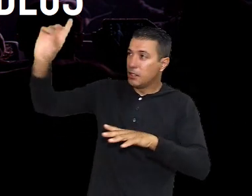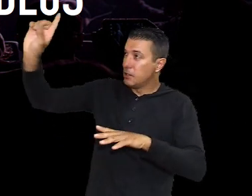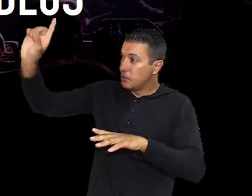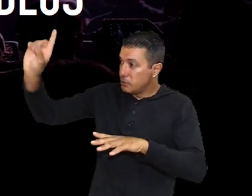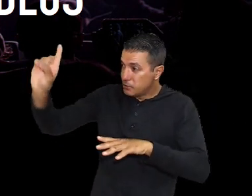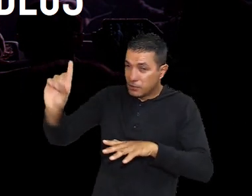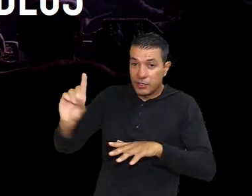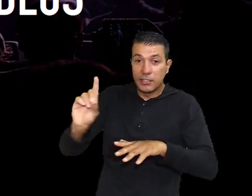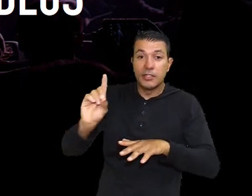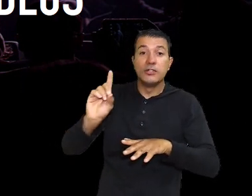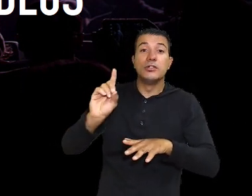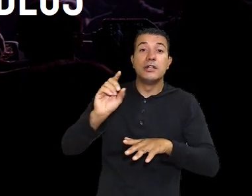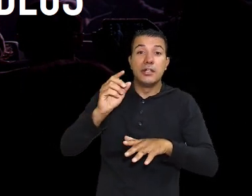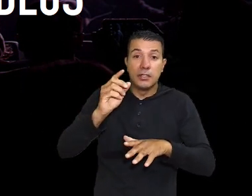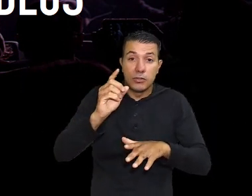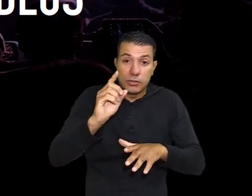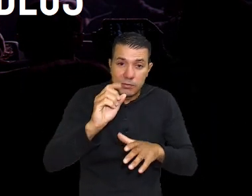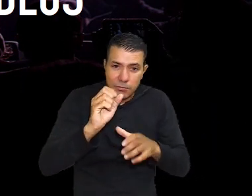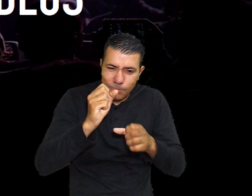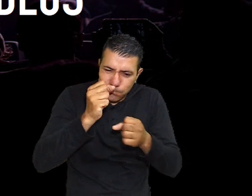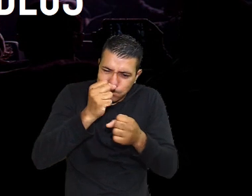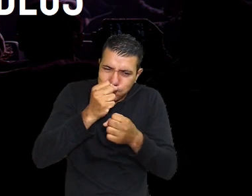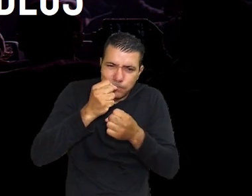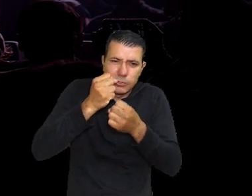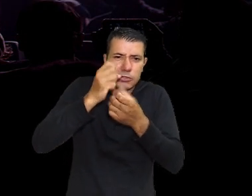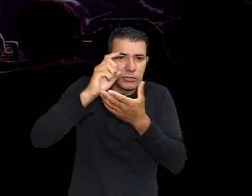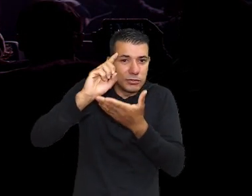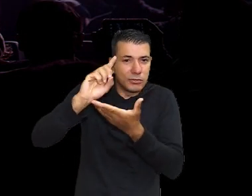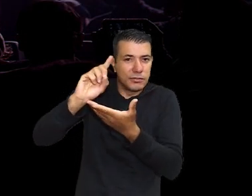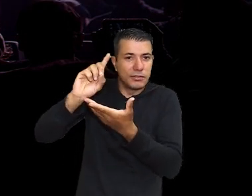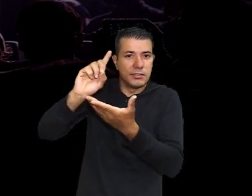assombres, porque eu sou teu Deus.